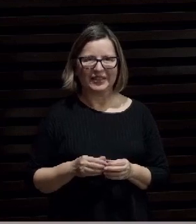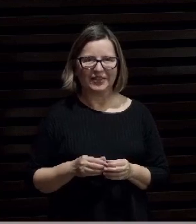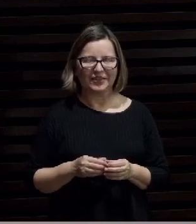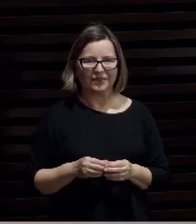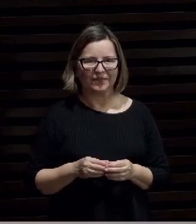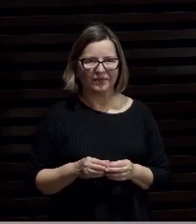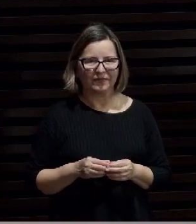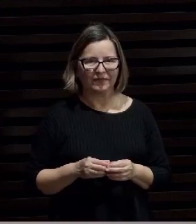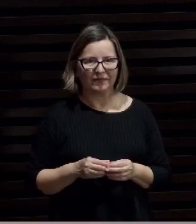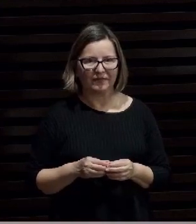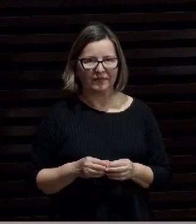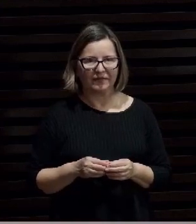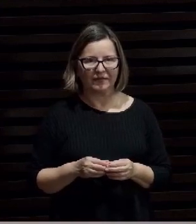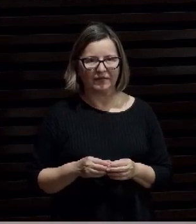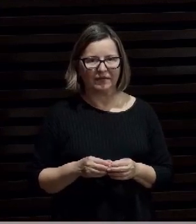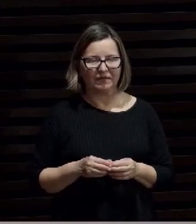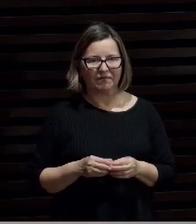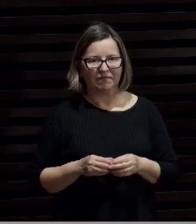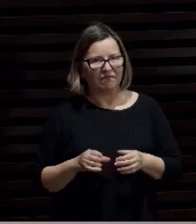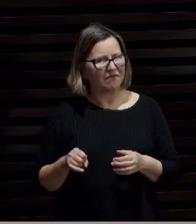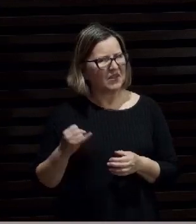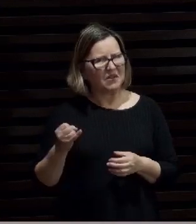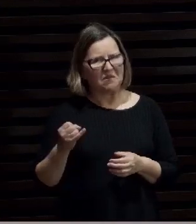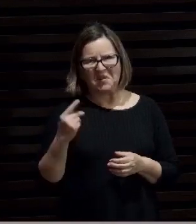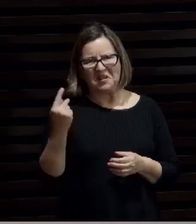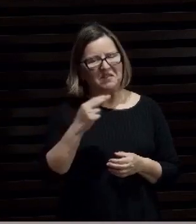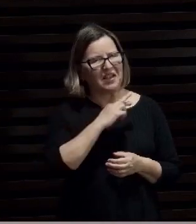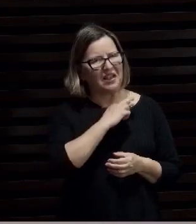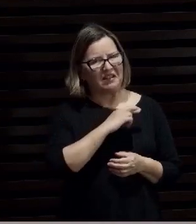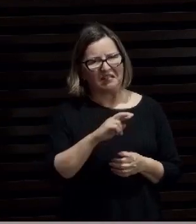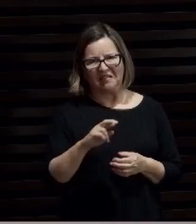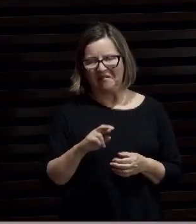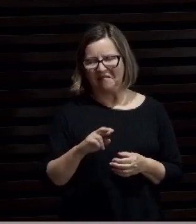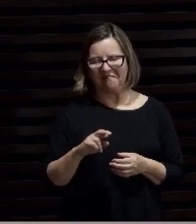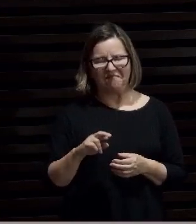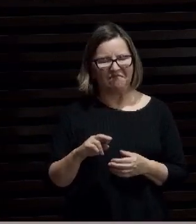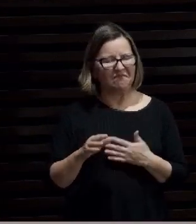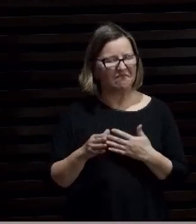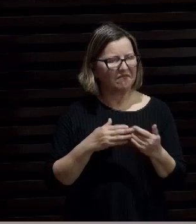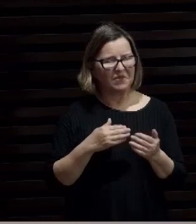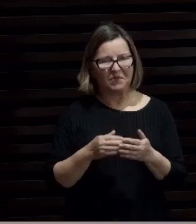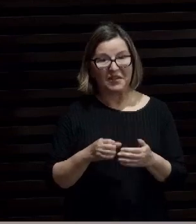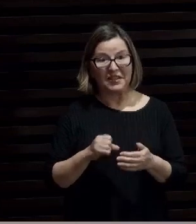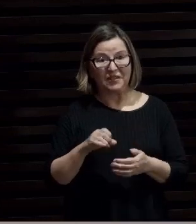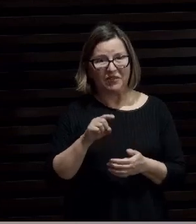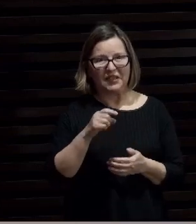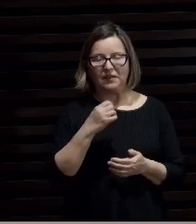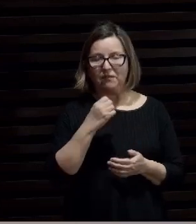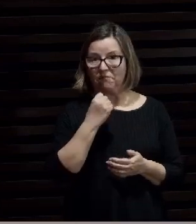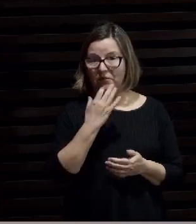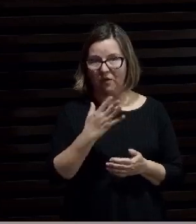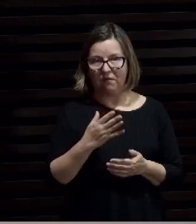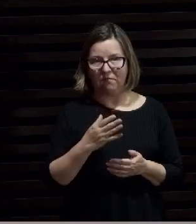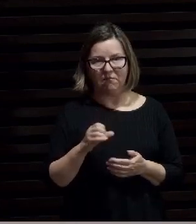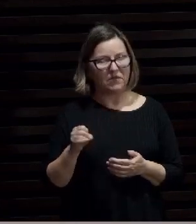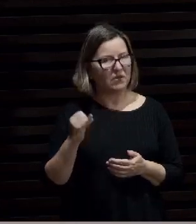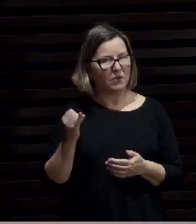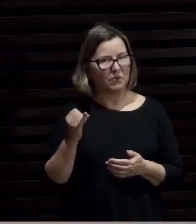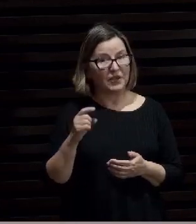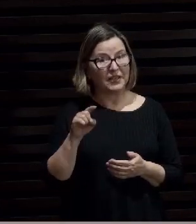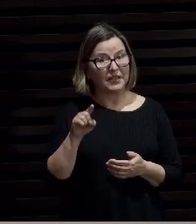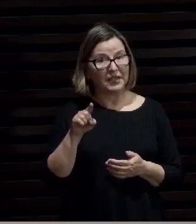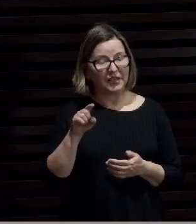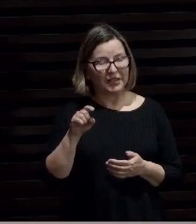Não importa a sua religiosidade, a sua moralidade, ou se você é uma pessoa boa. Não importa se você foi